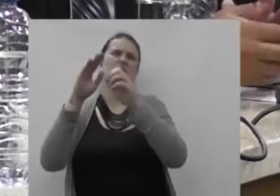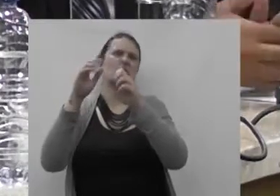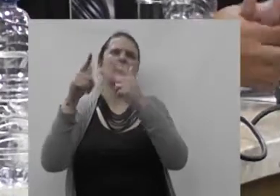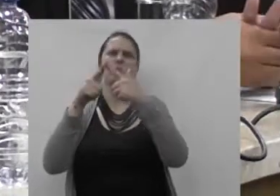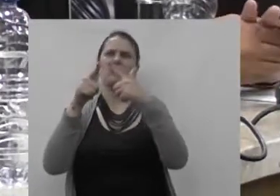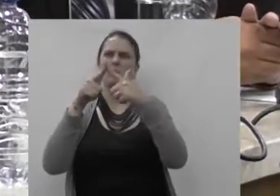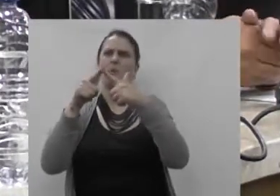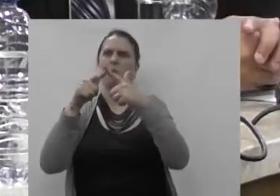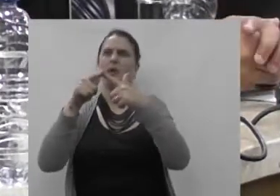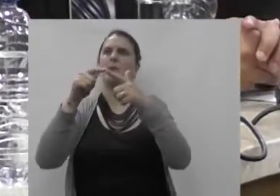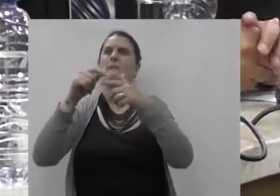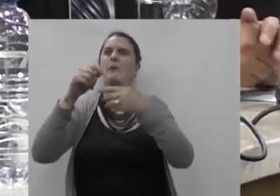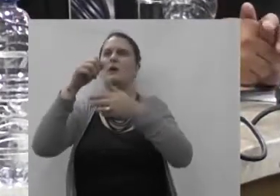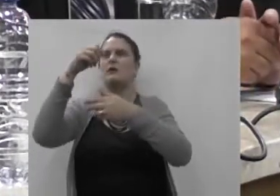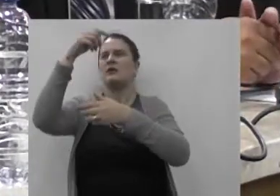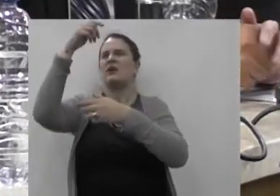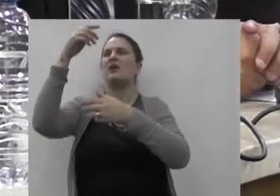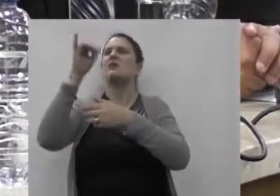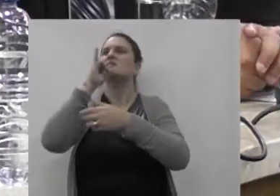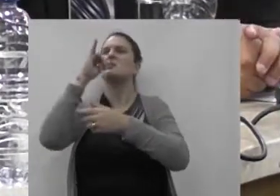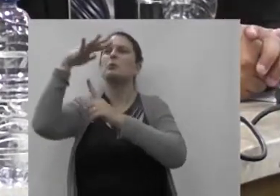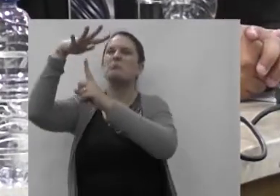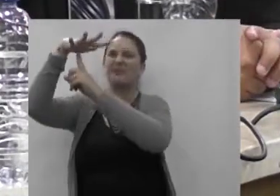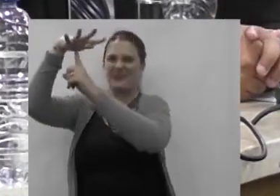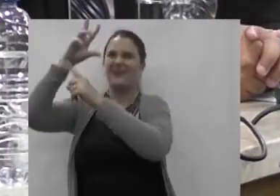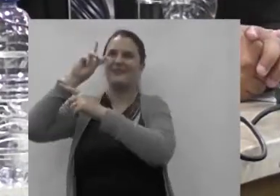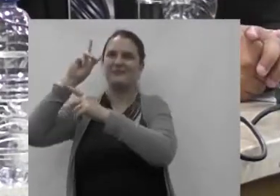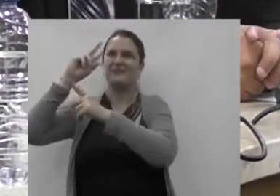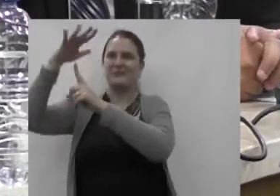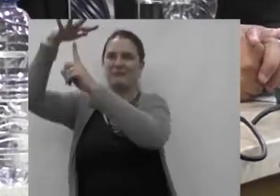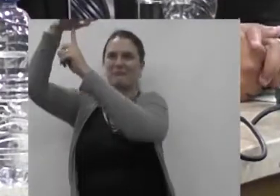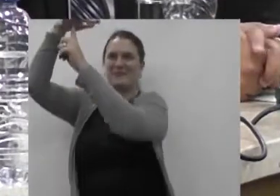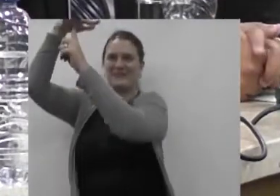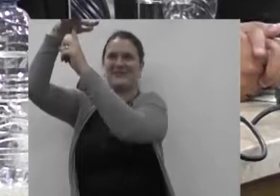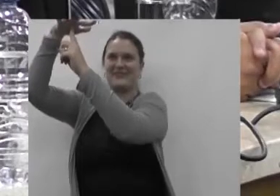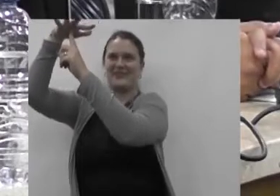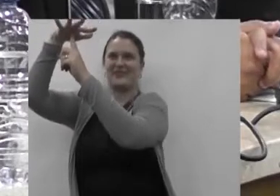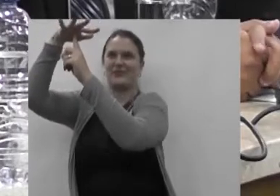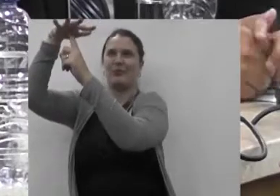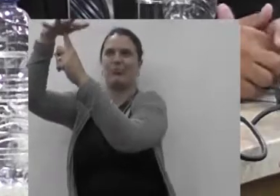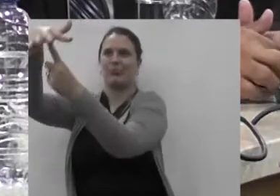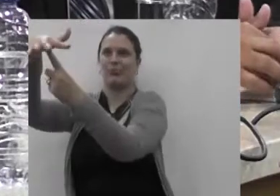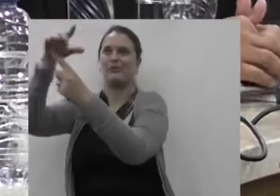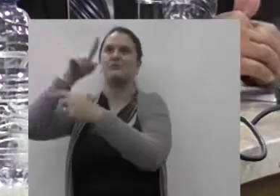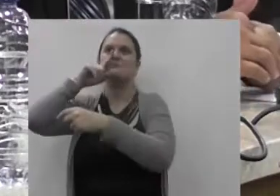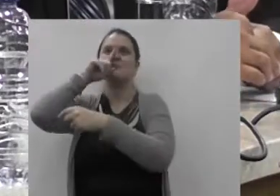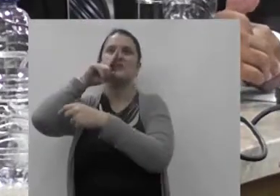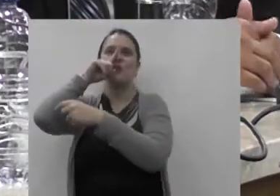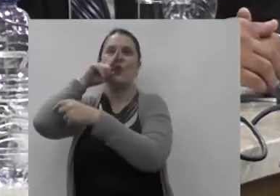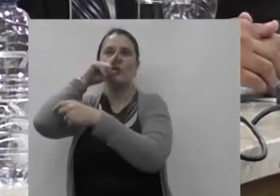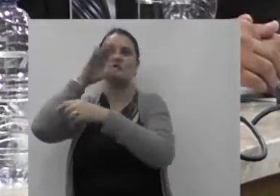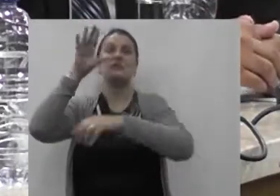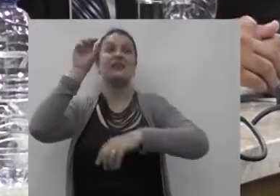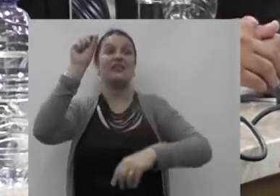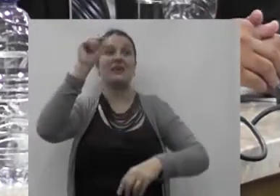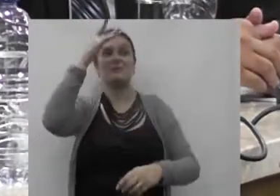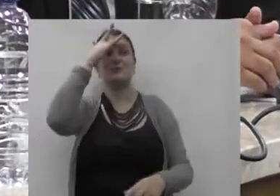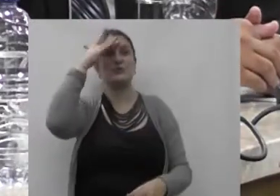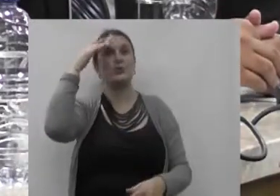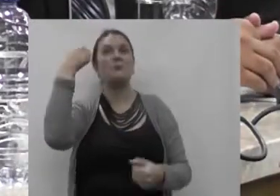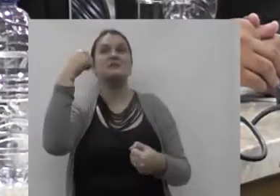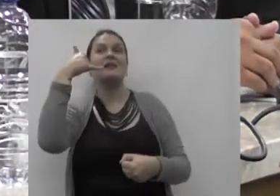não está passando perto de fiação é com a secretaria, se tem risco de fiação daí é com a Copel. Então eu peço para a gente, graças a